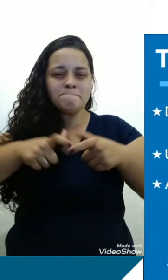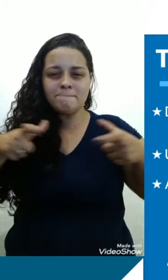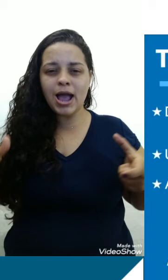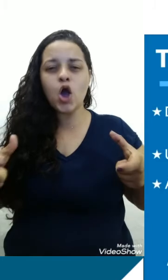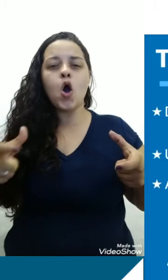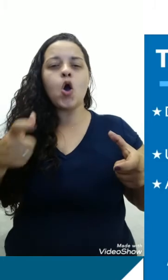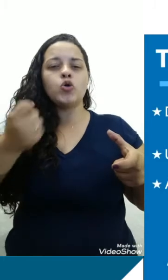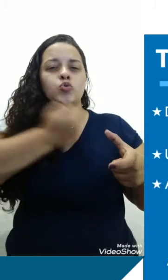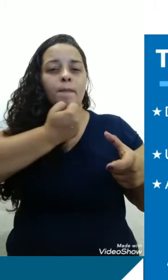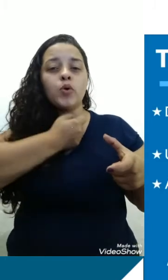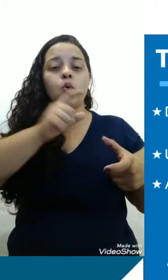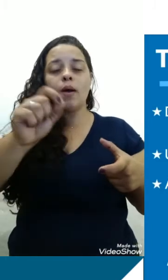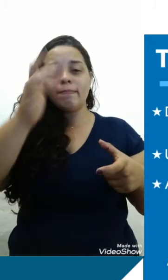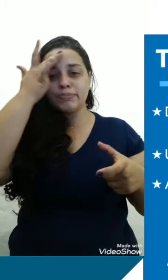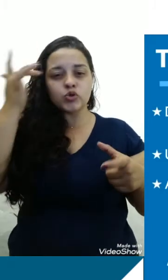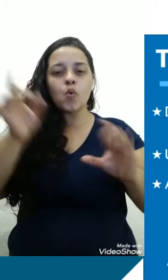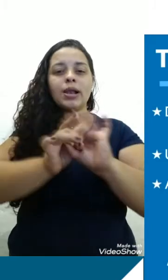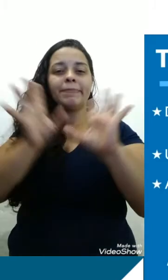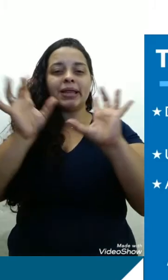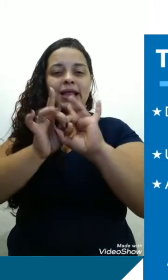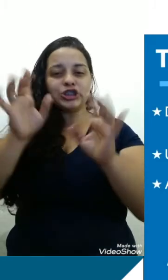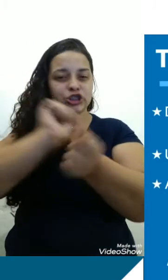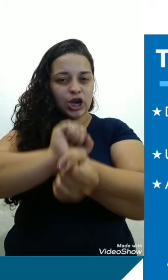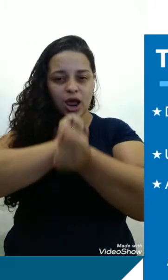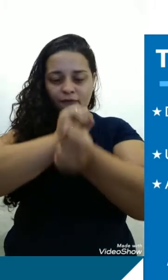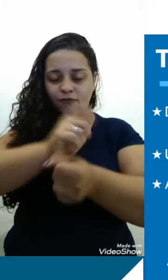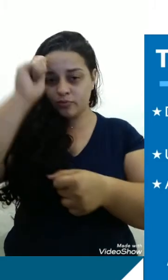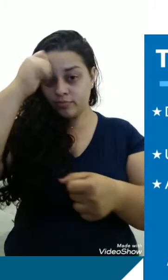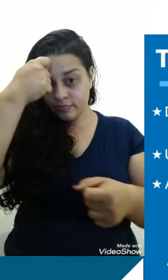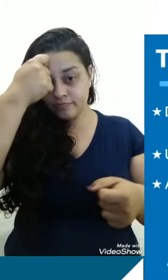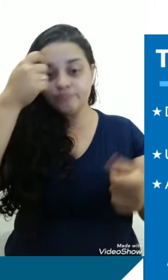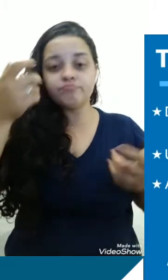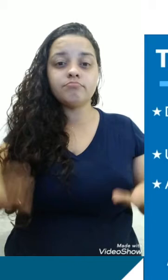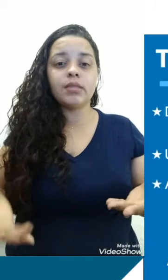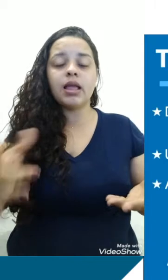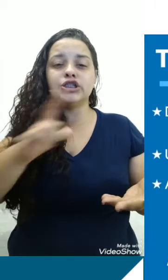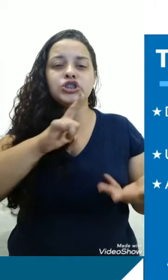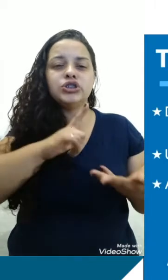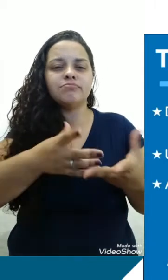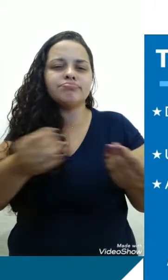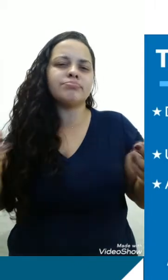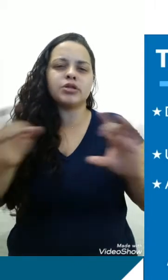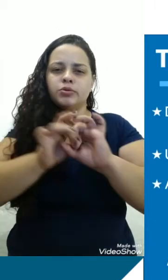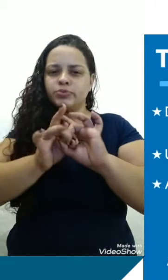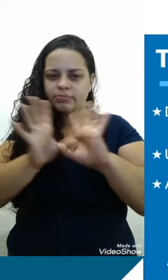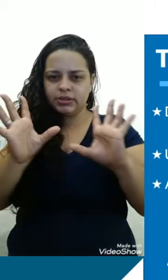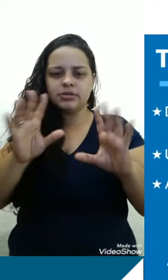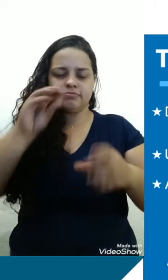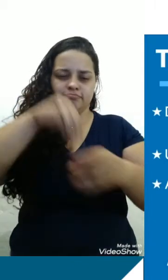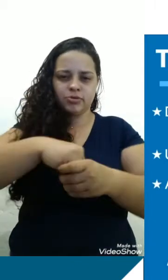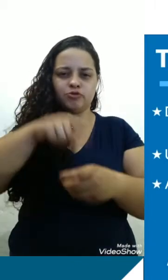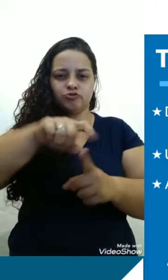das regiões com maior número de alforrias, de liberdade para os escravos, já que a gente tinha diversas possibilidades dentro